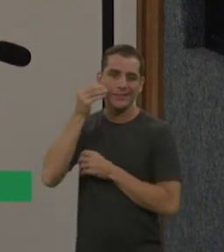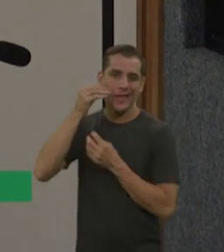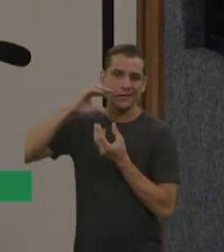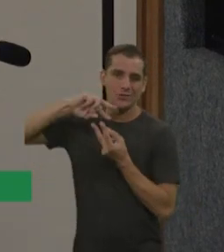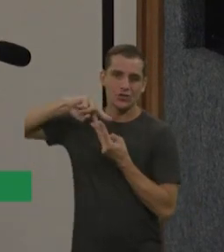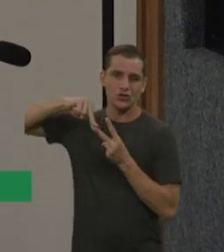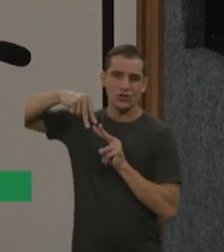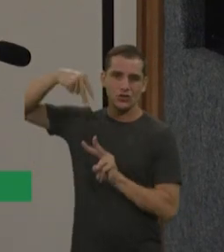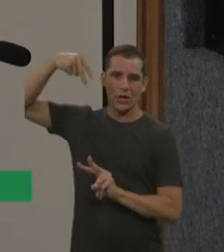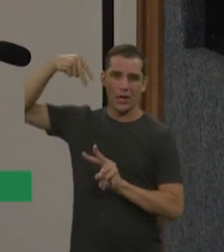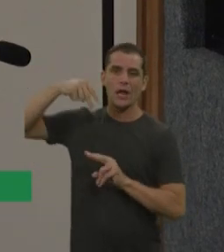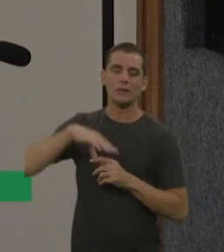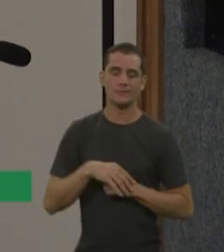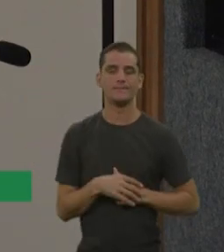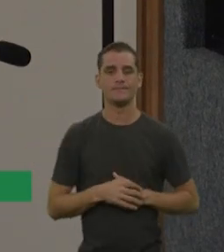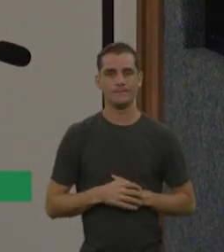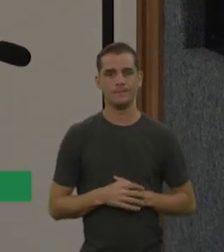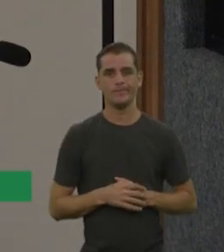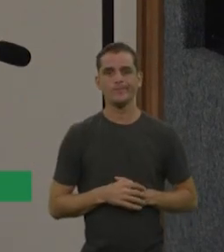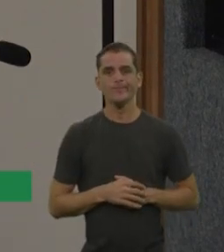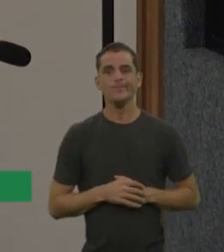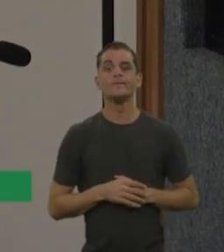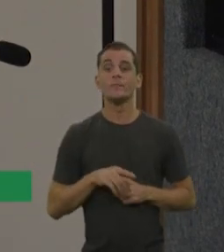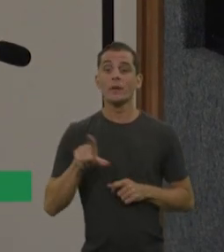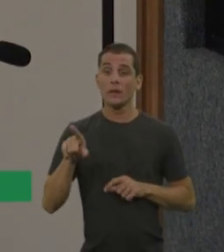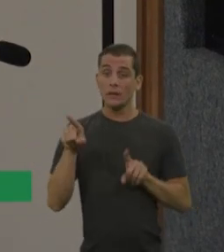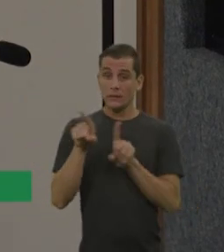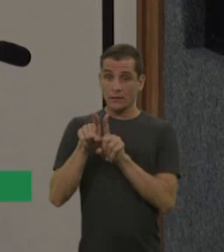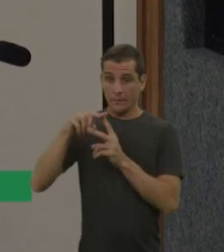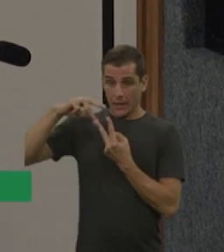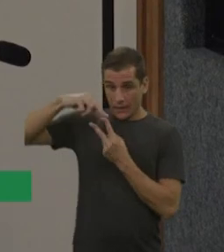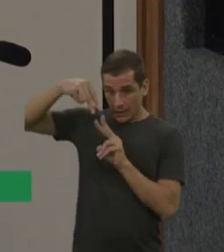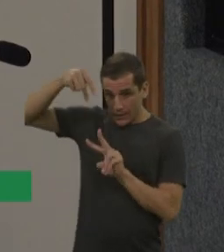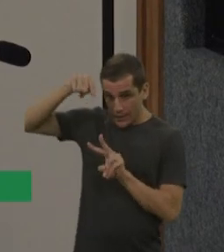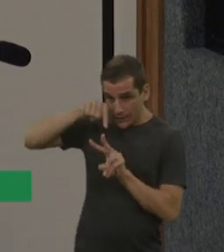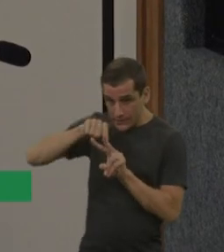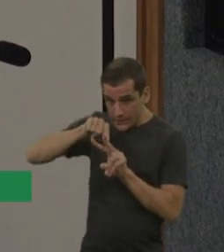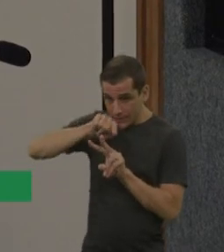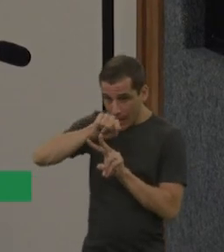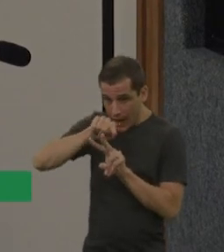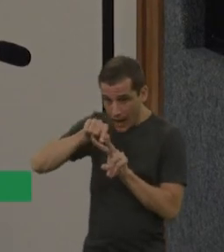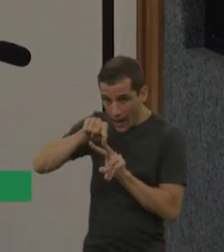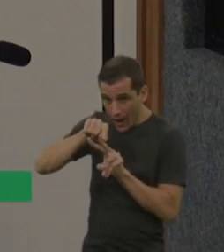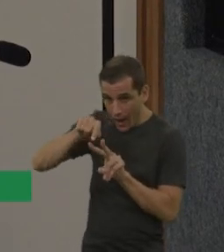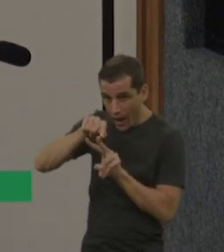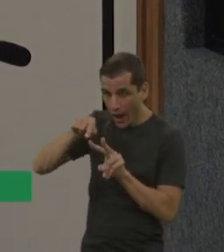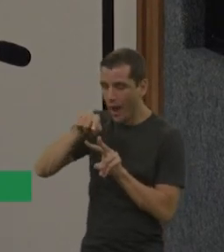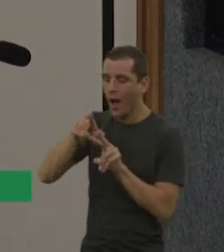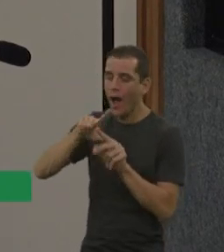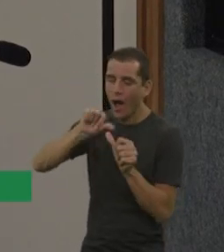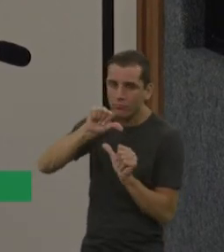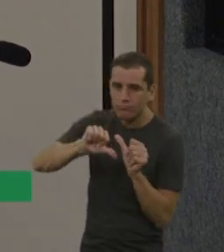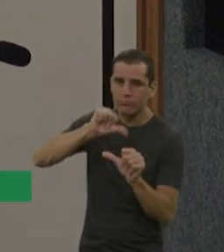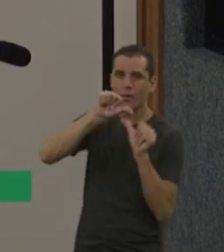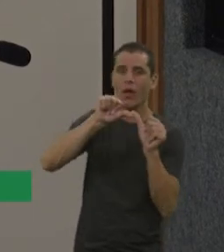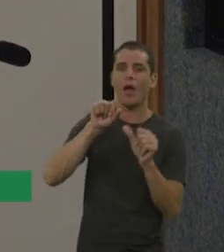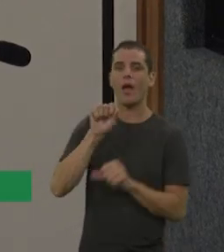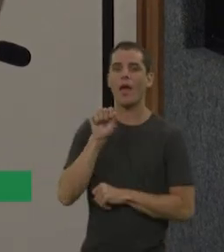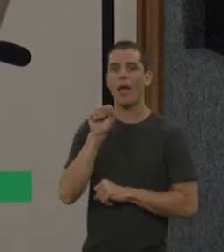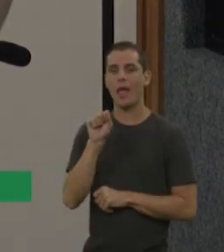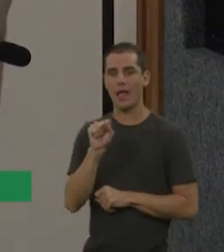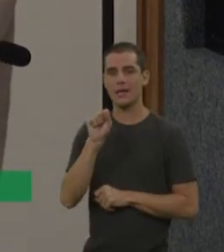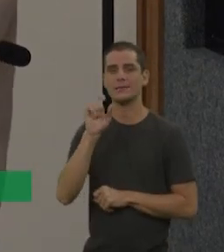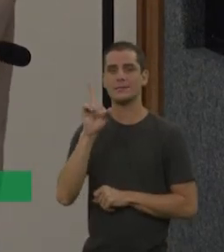Obrigada. Só a mutação desse gene, né, que é o SMPD1, ou pode fazer um painel